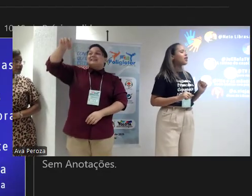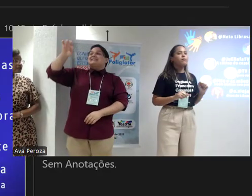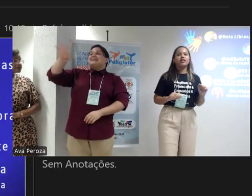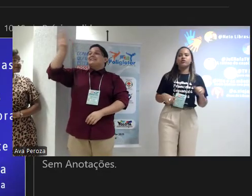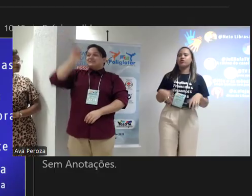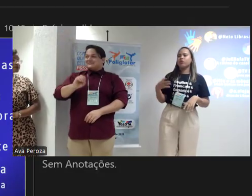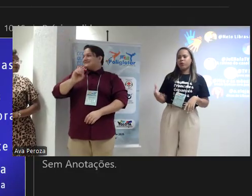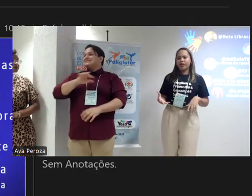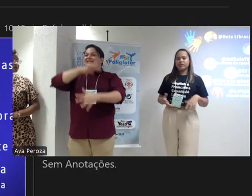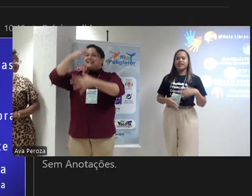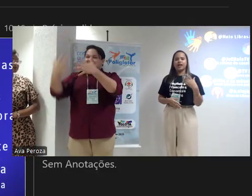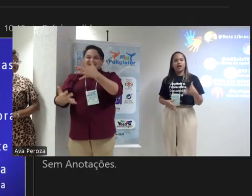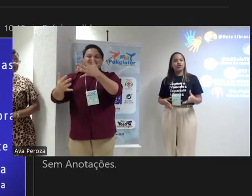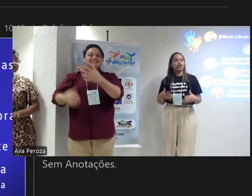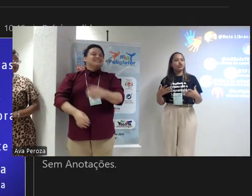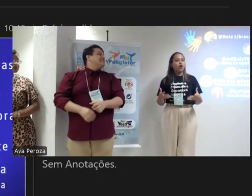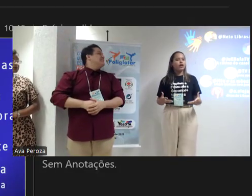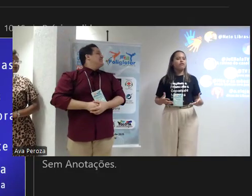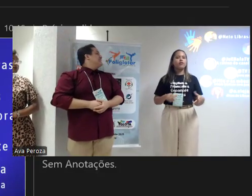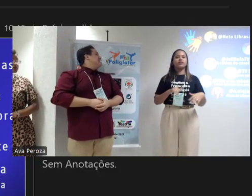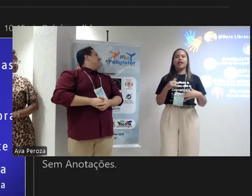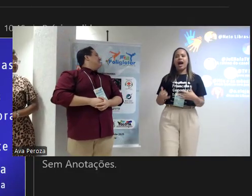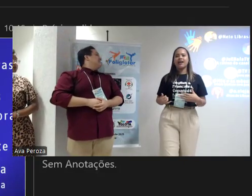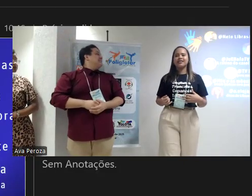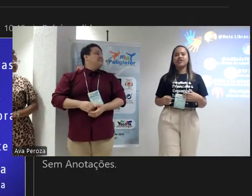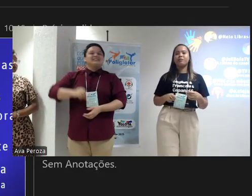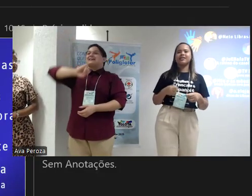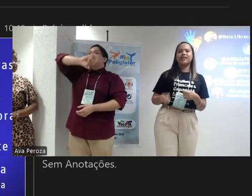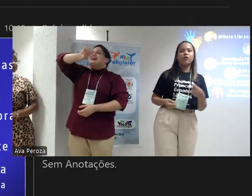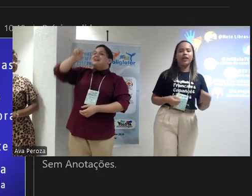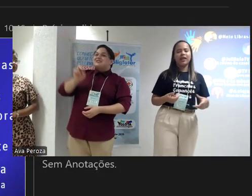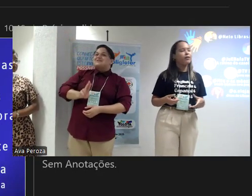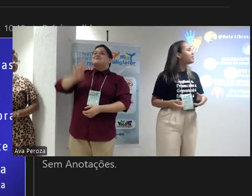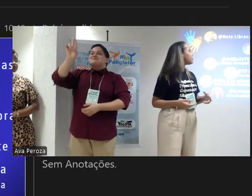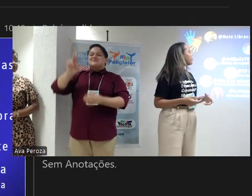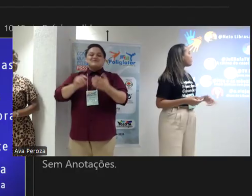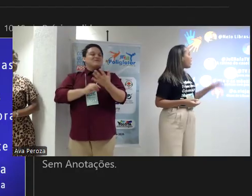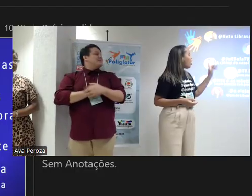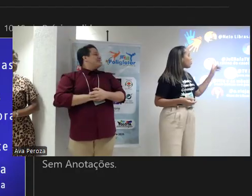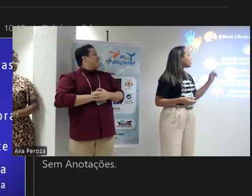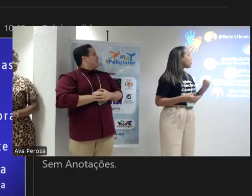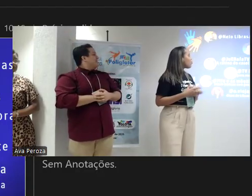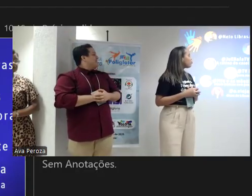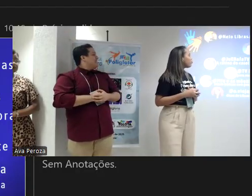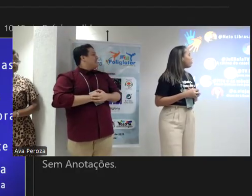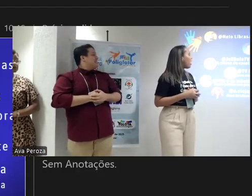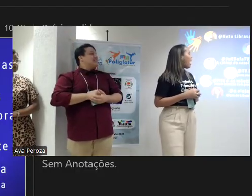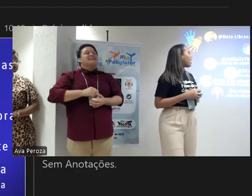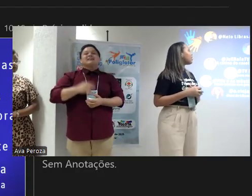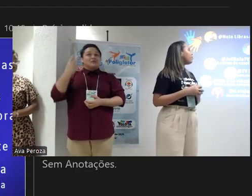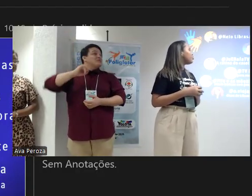ensina Libras no YouTube, no Instagram, TikTok, vários sinais, expressão em Libras. O